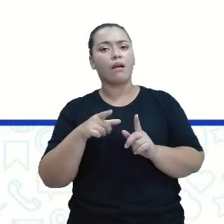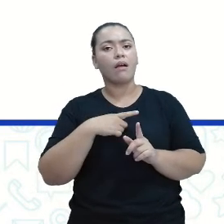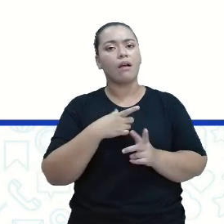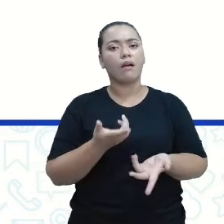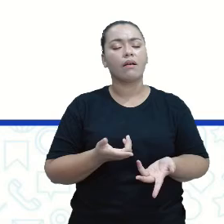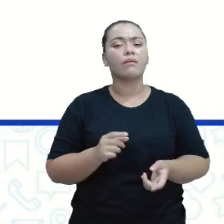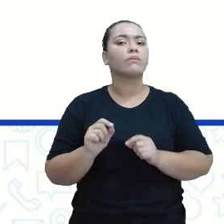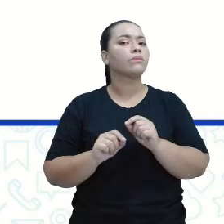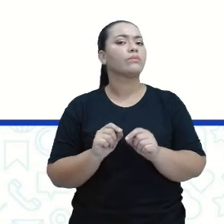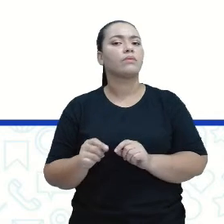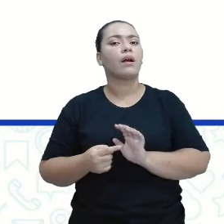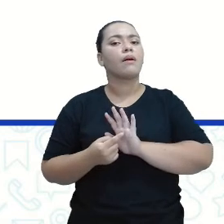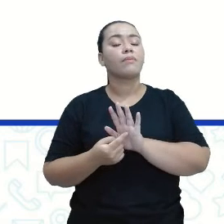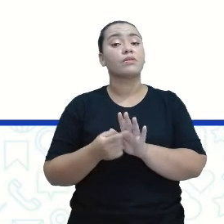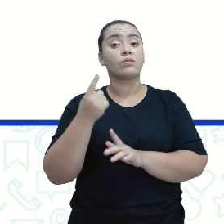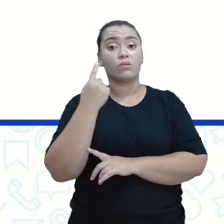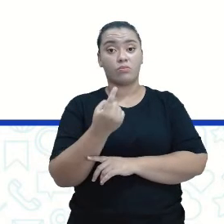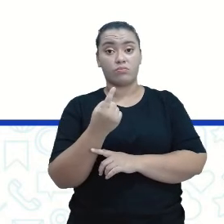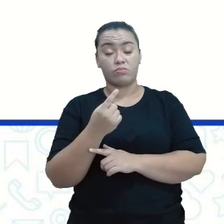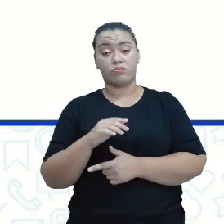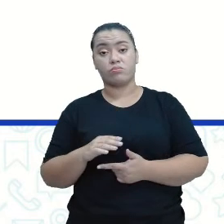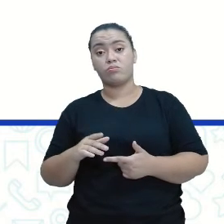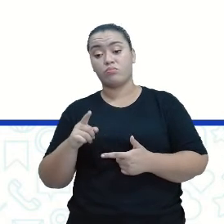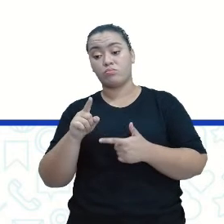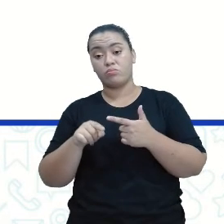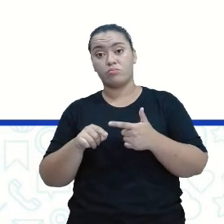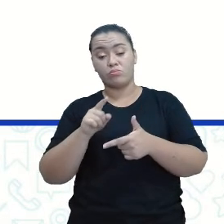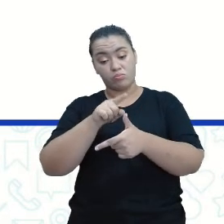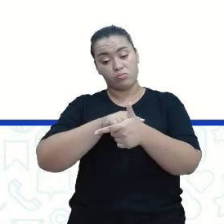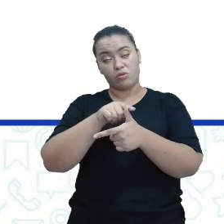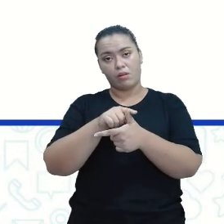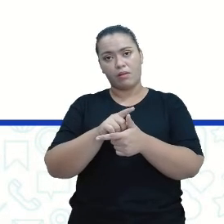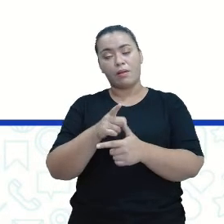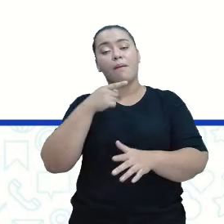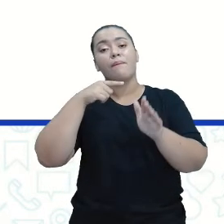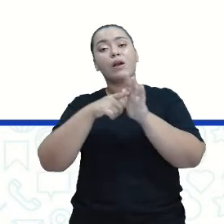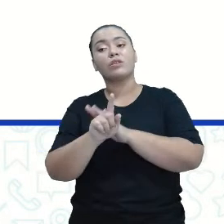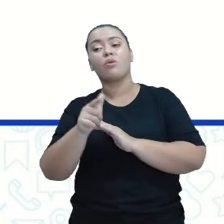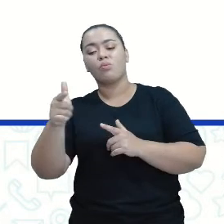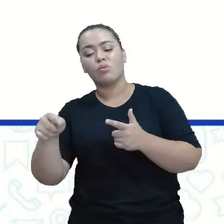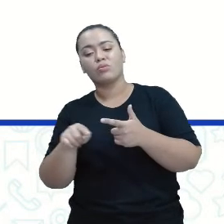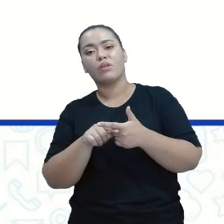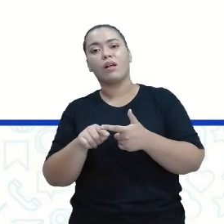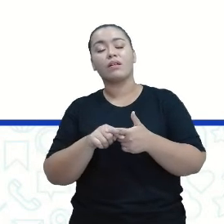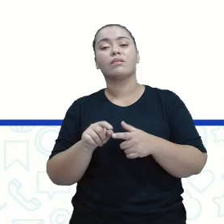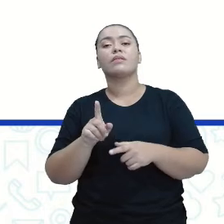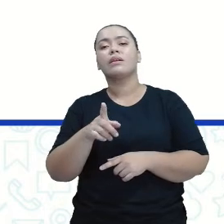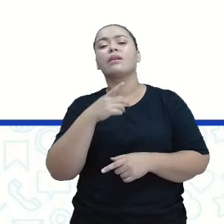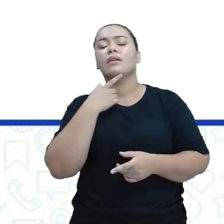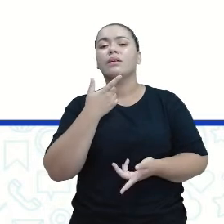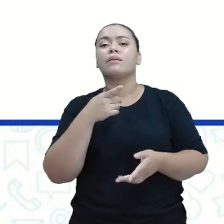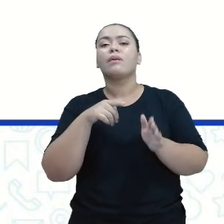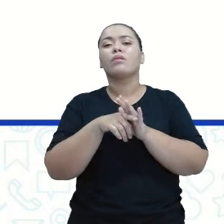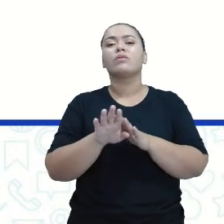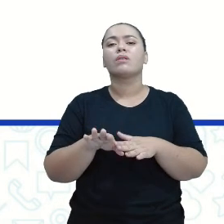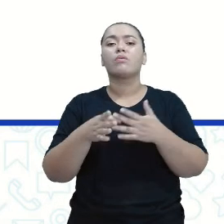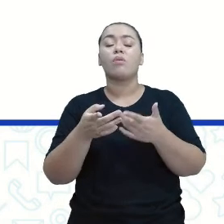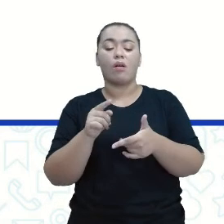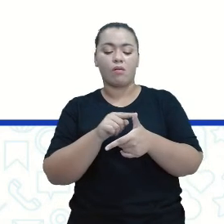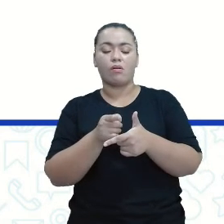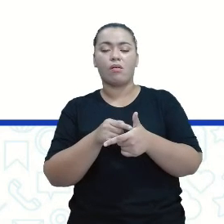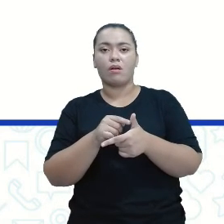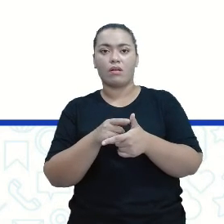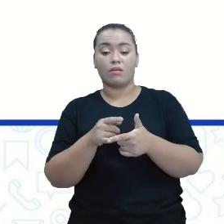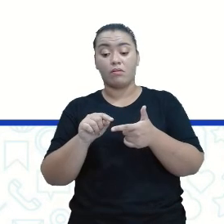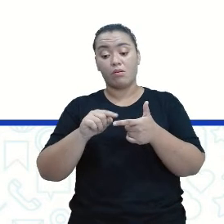lá, vai apresentar um lado, certo? Vai perguntar outro lado e vai dizer também a medida de um ângulo, tá bom? Então, você vai